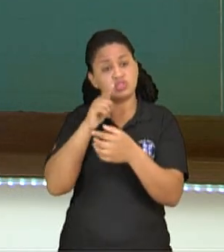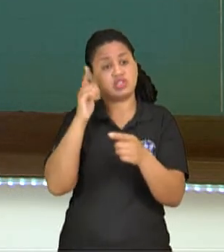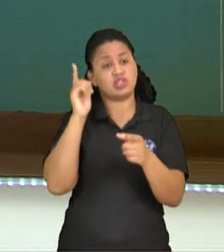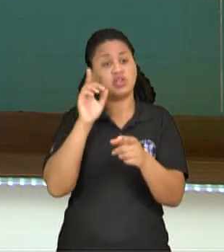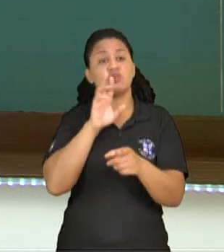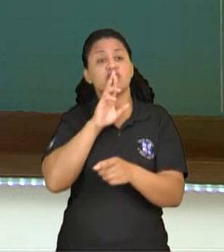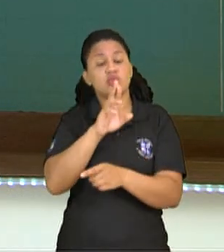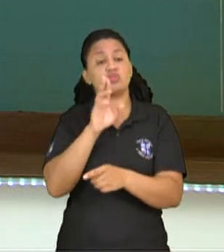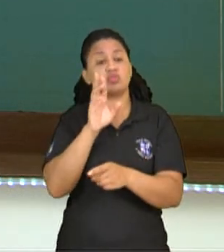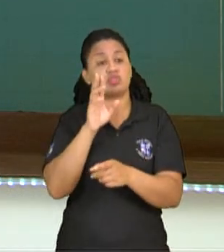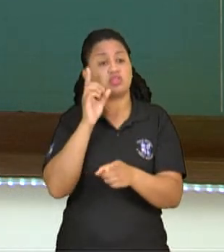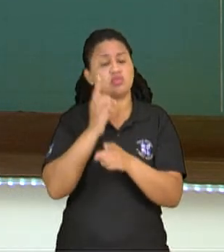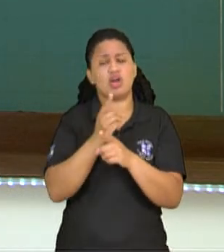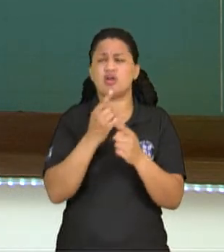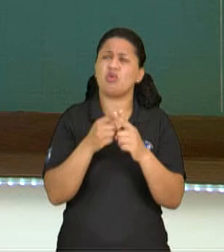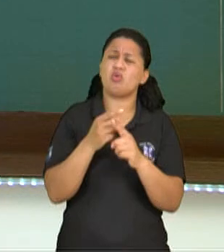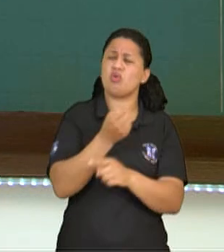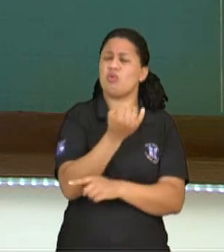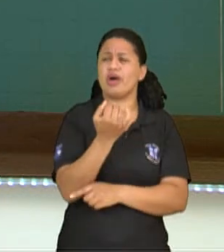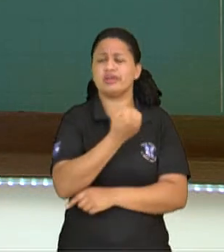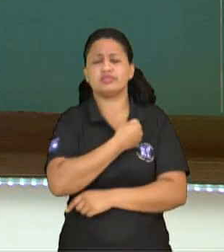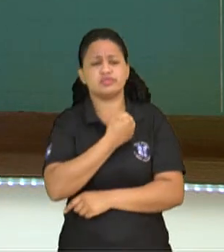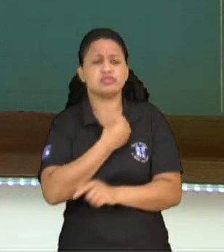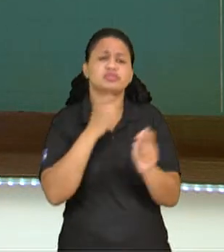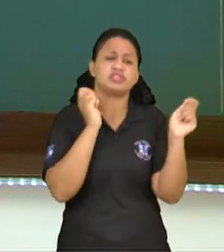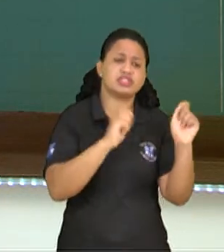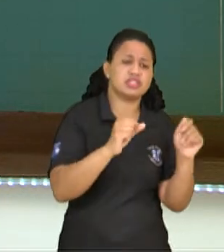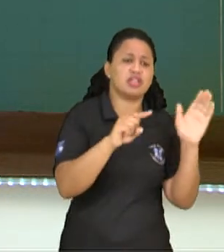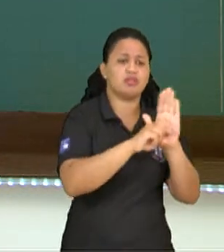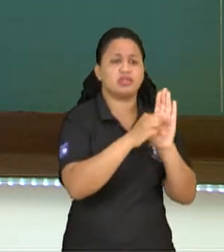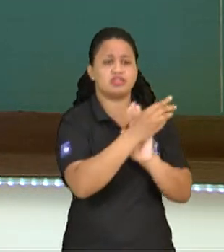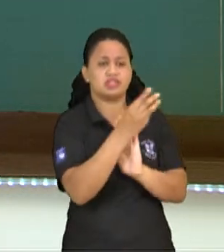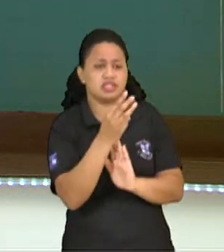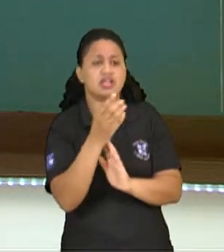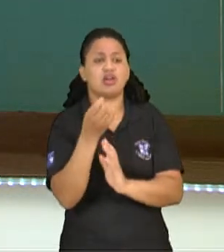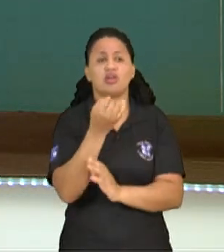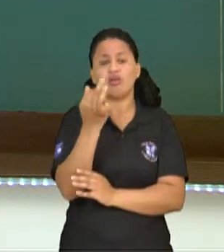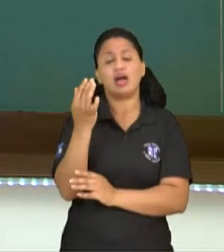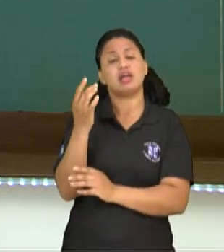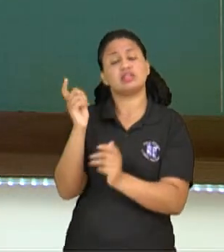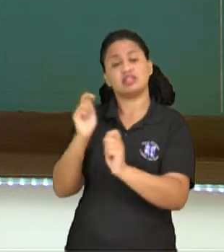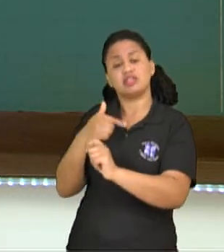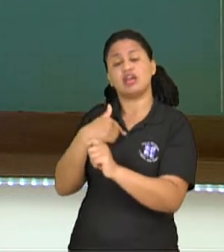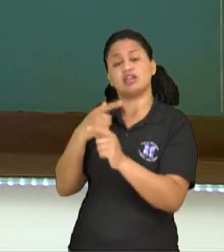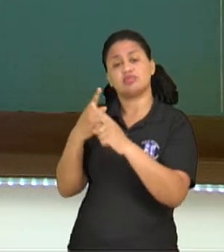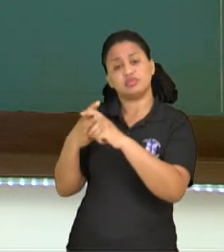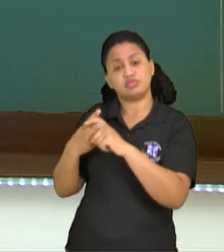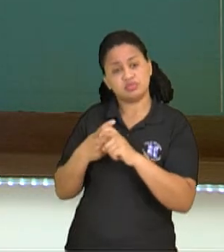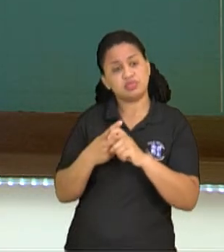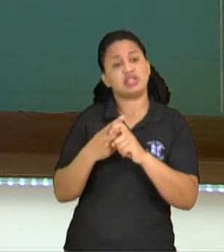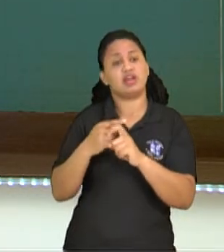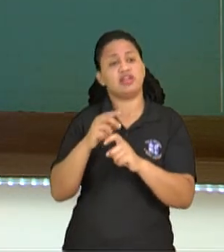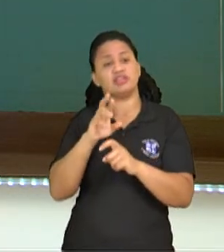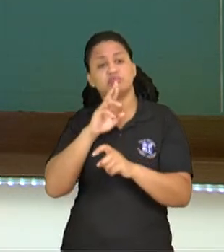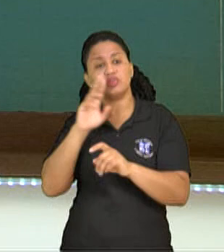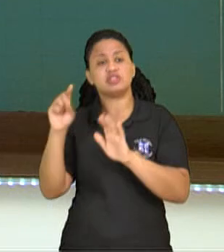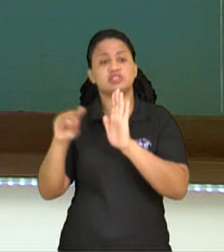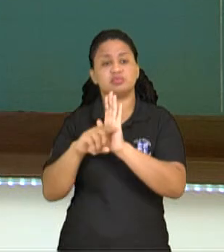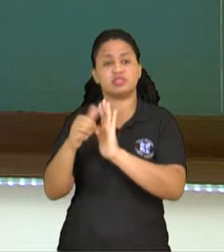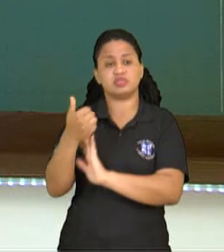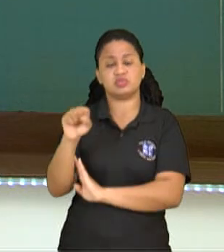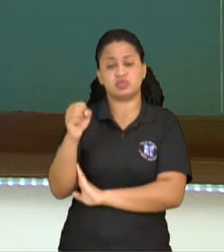solução, por tentativa. E quais números que eu somo que dá menos 33? E quais números que eu posso multiplicar que pode dar ali